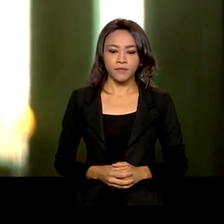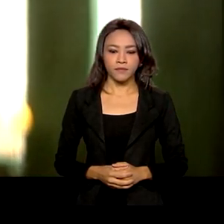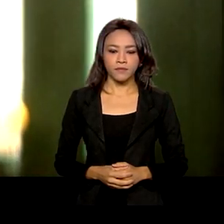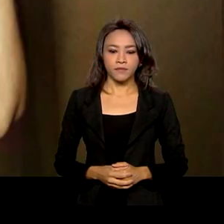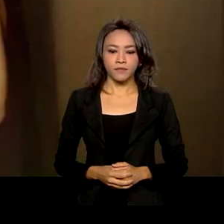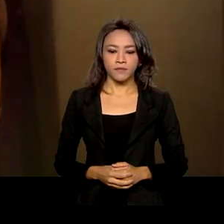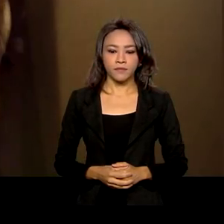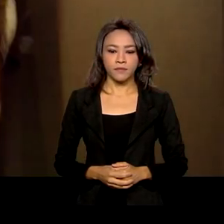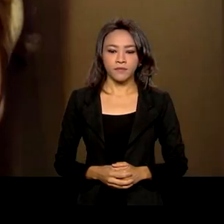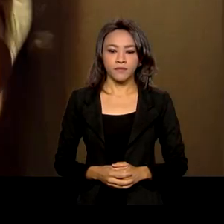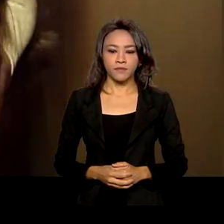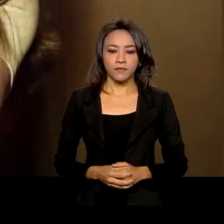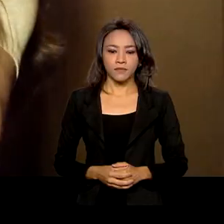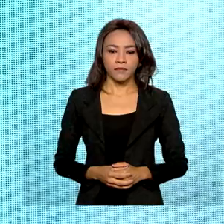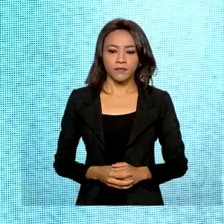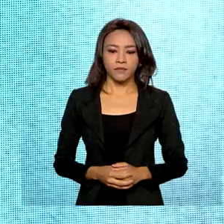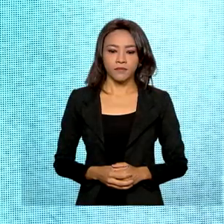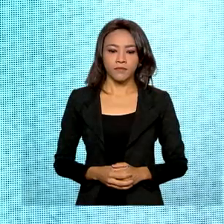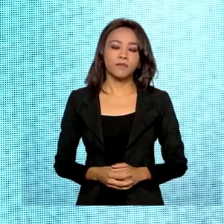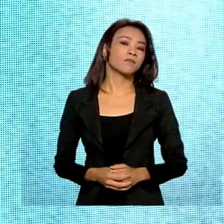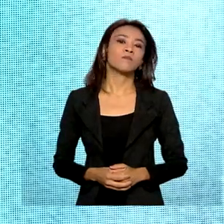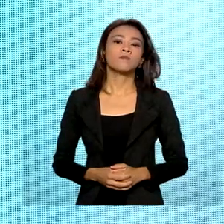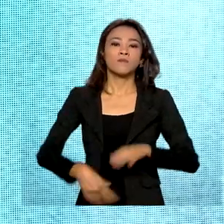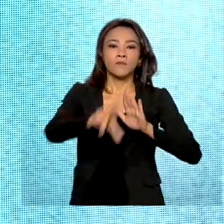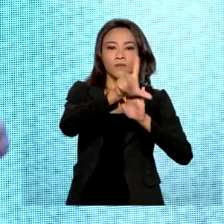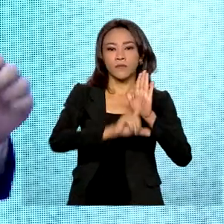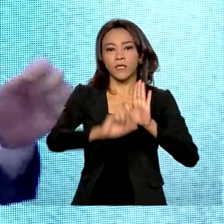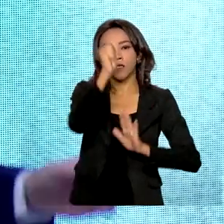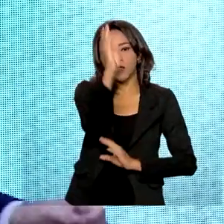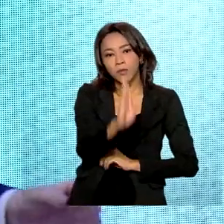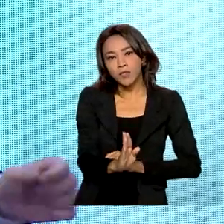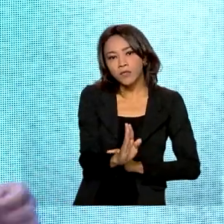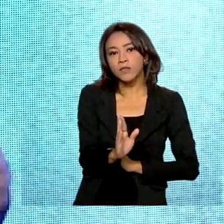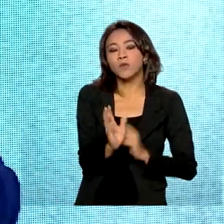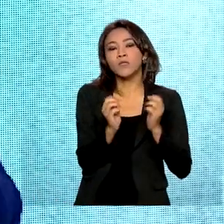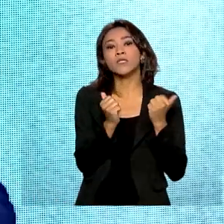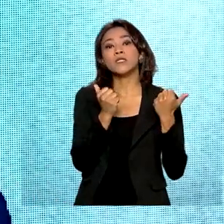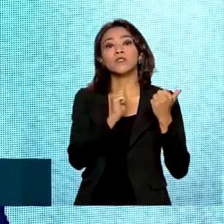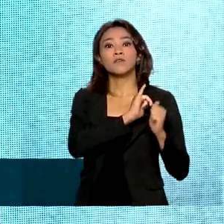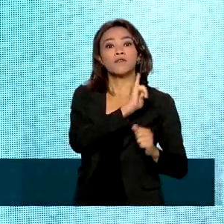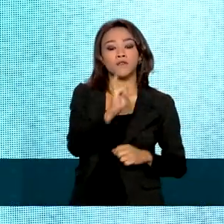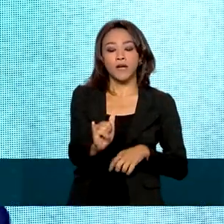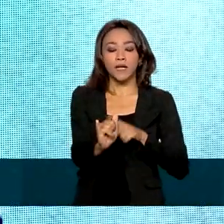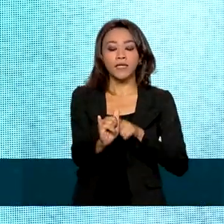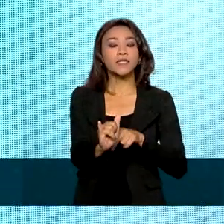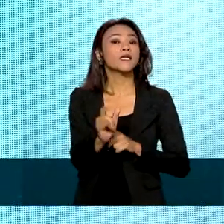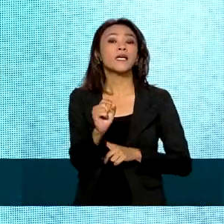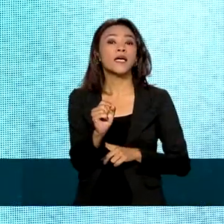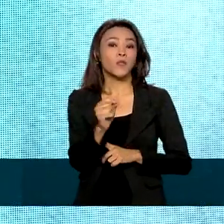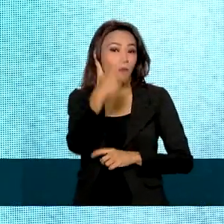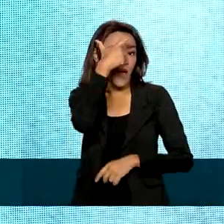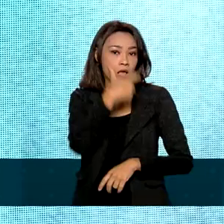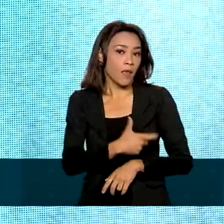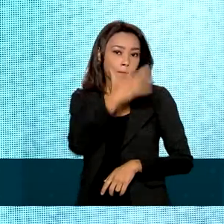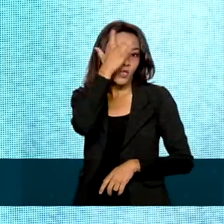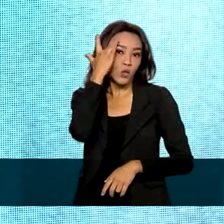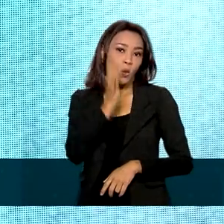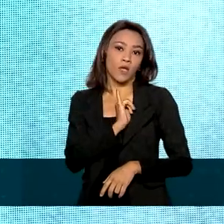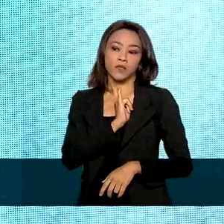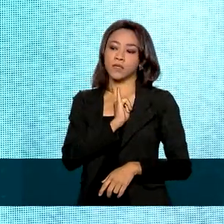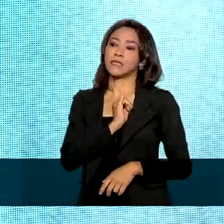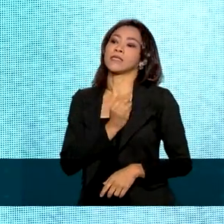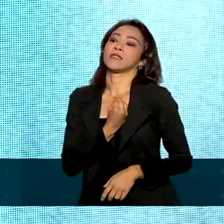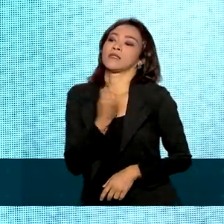vida continuar. A legislação do Brasil diz que a palavra final para a doação de órgãos não é da pessoa. Então não basta